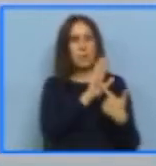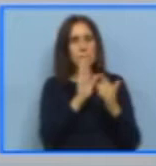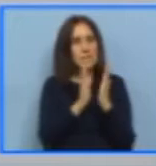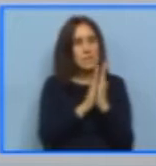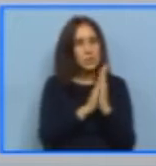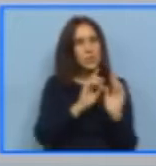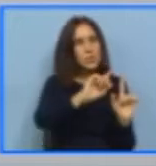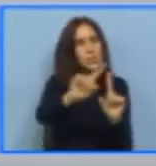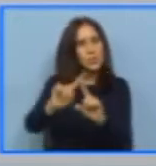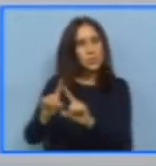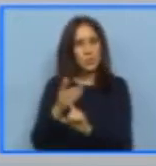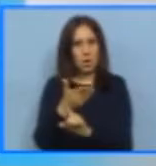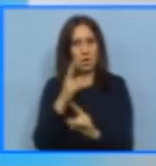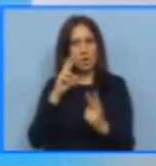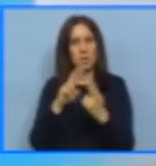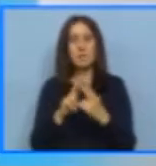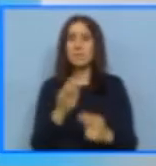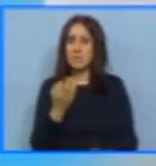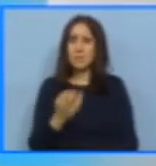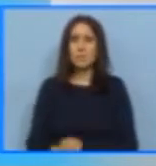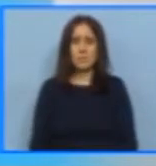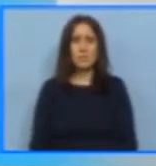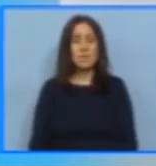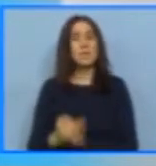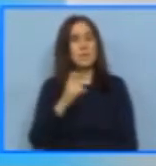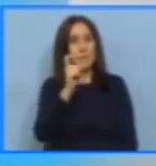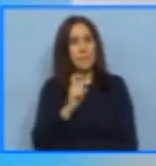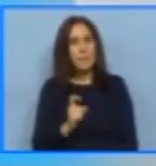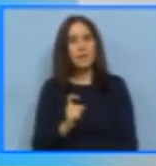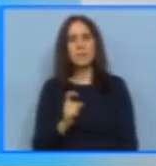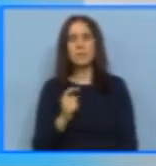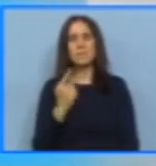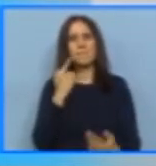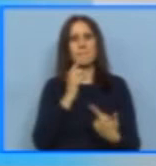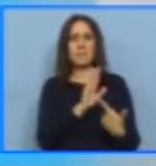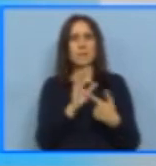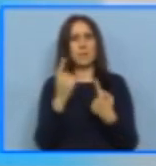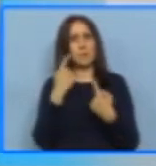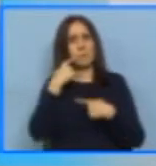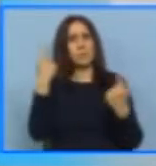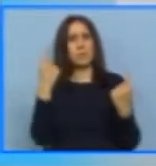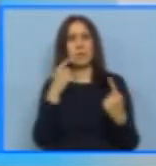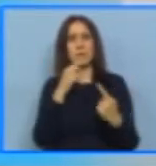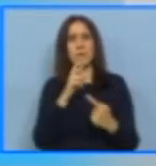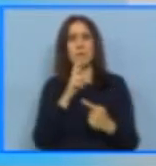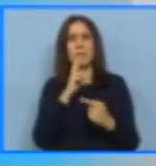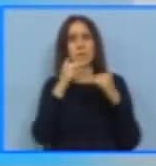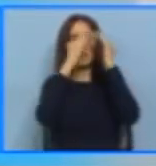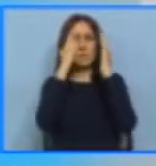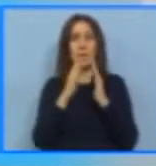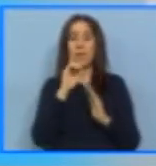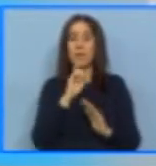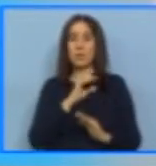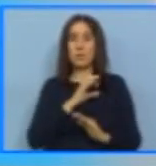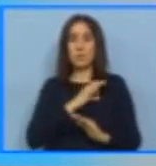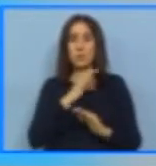estes encontros que Exato, tem. e a paz também é uma das facetas, não é, da mensagem de Fátima. Nossa Senhora disse, se fizerem o que eu